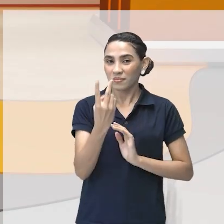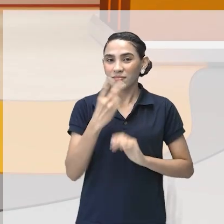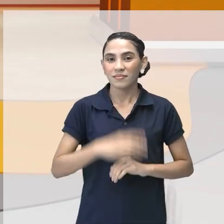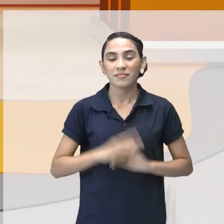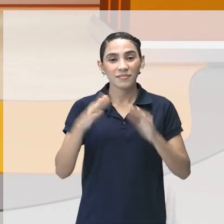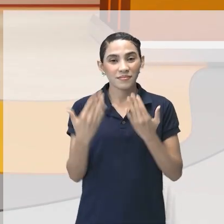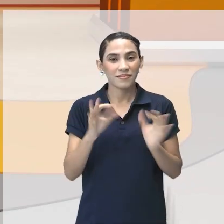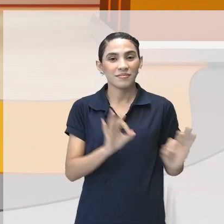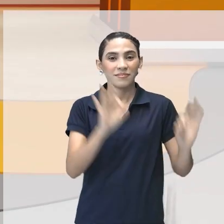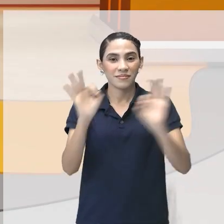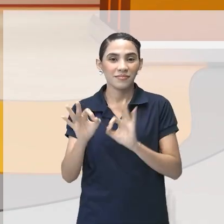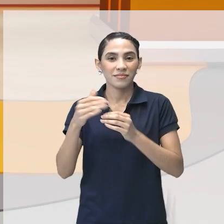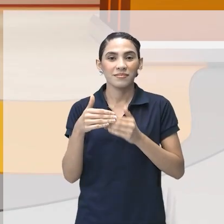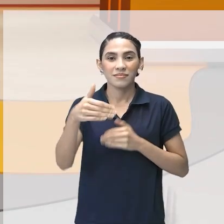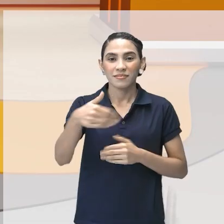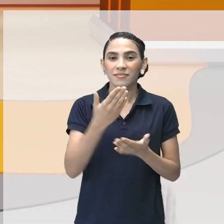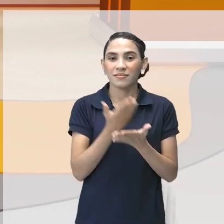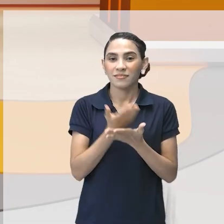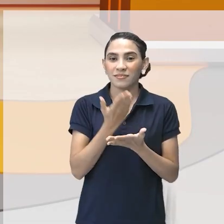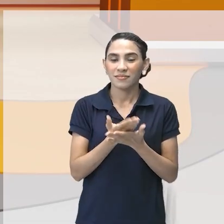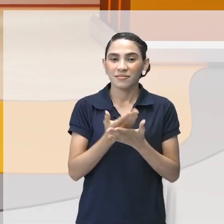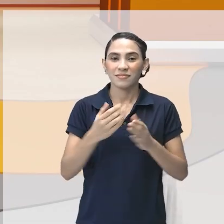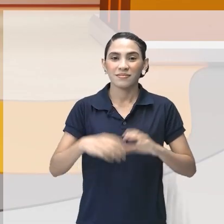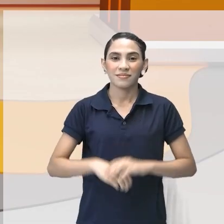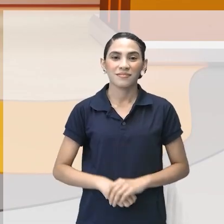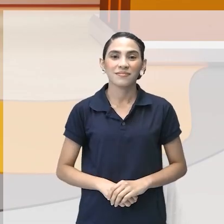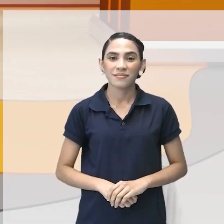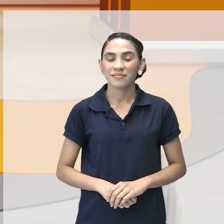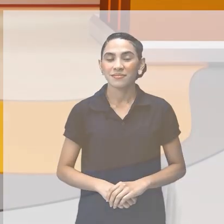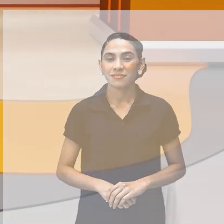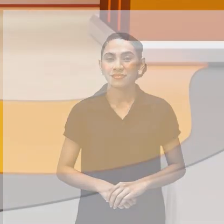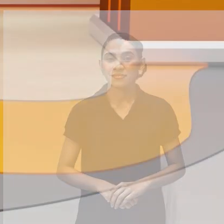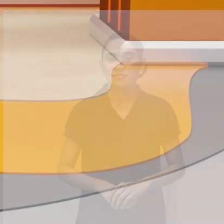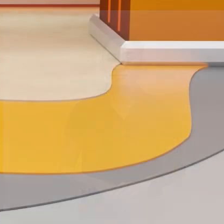certo? Então, vamos agora para o momento aí da nossa aula.